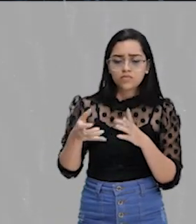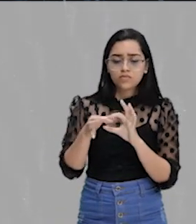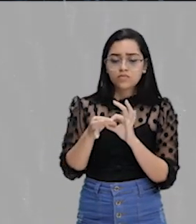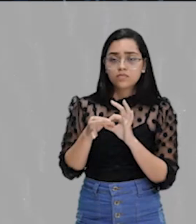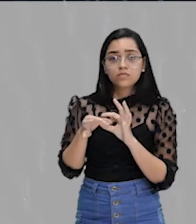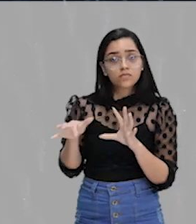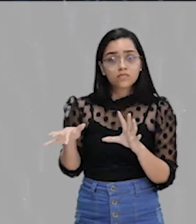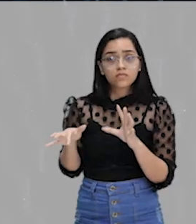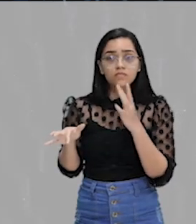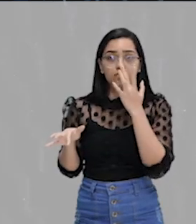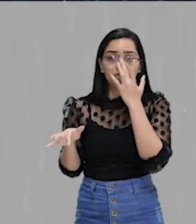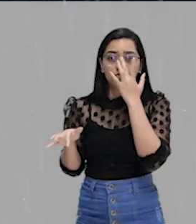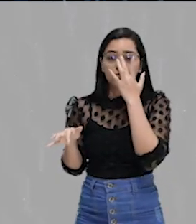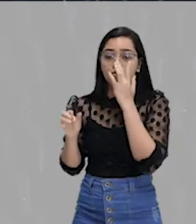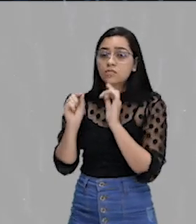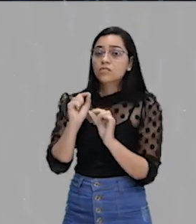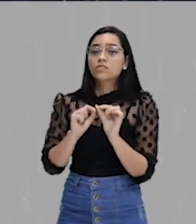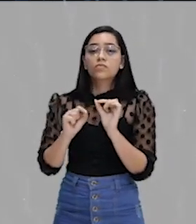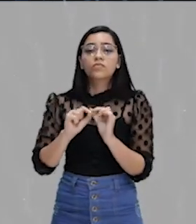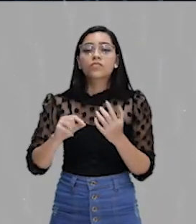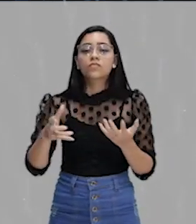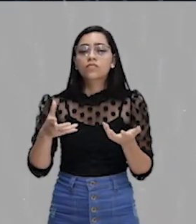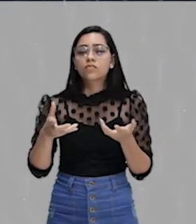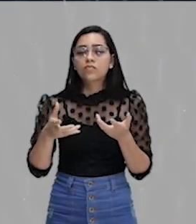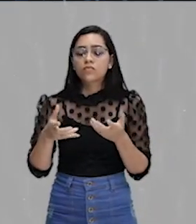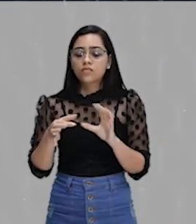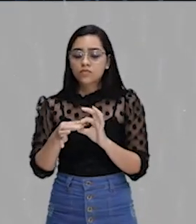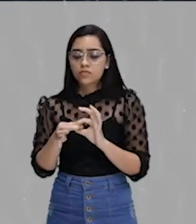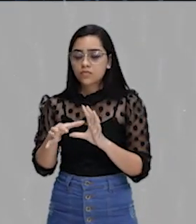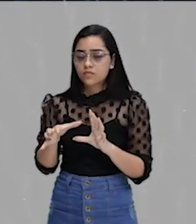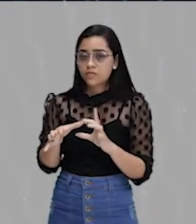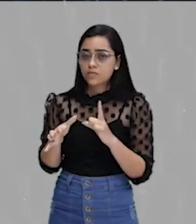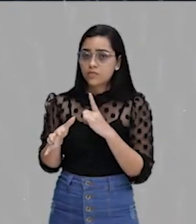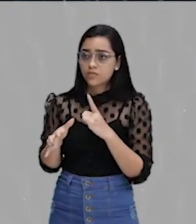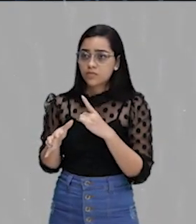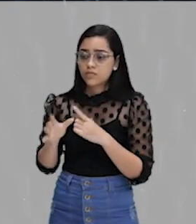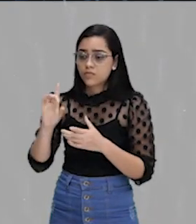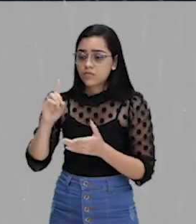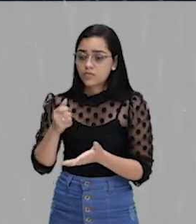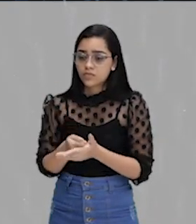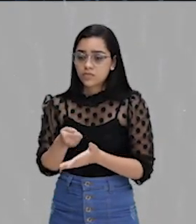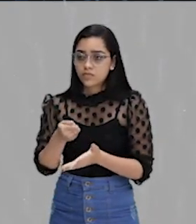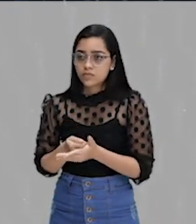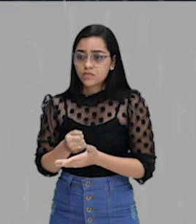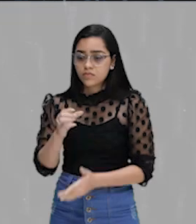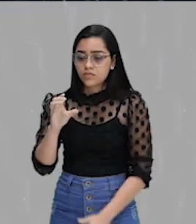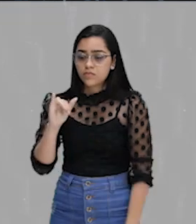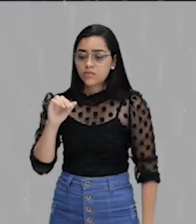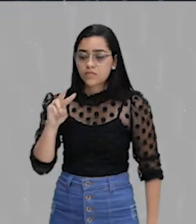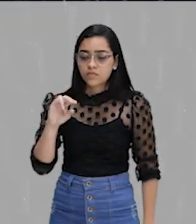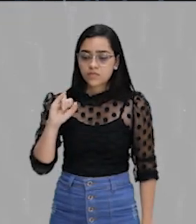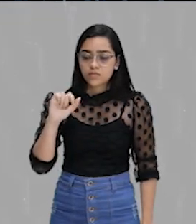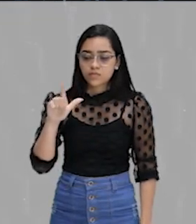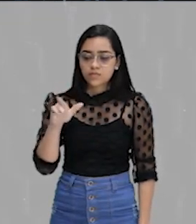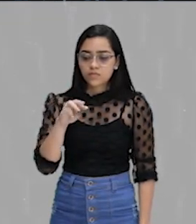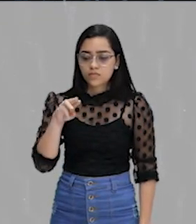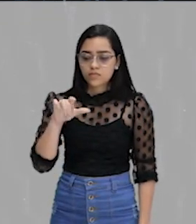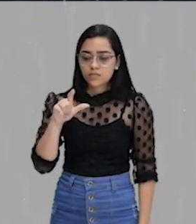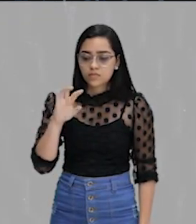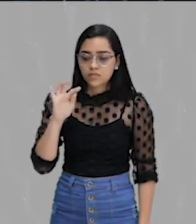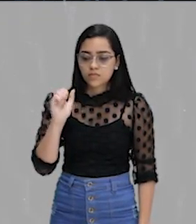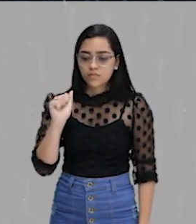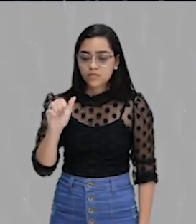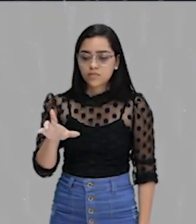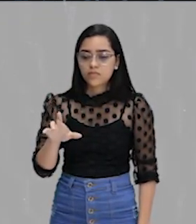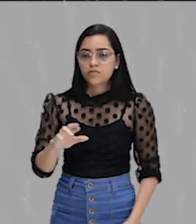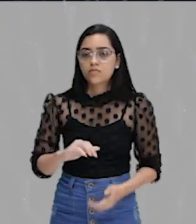libertar, na verdade ela quer se livrar dessa ditadura civil-militar, concentrada nas mãos